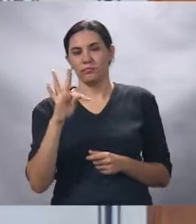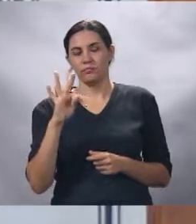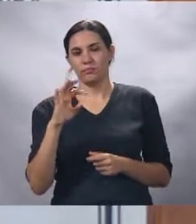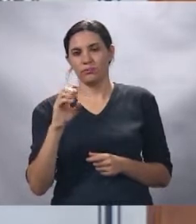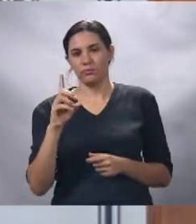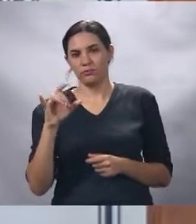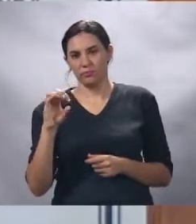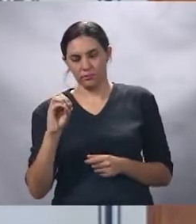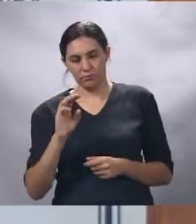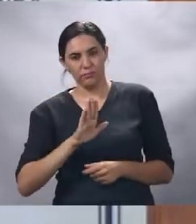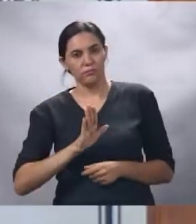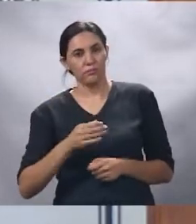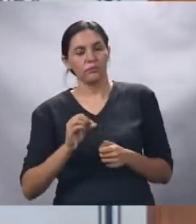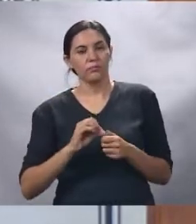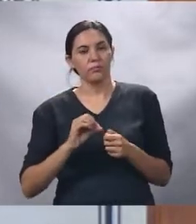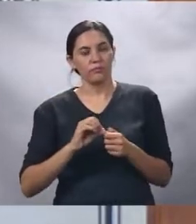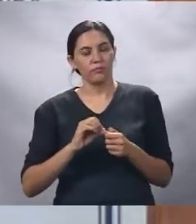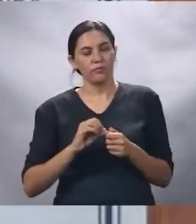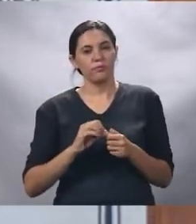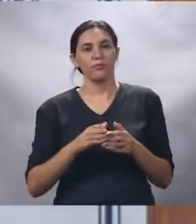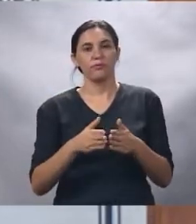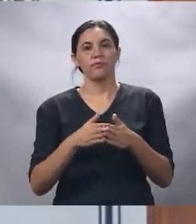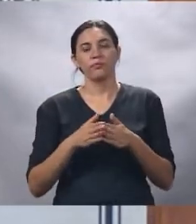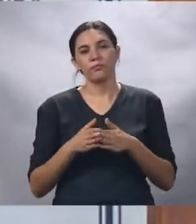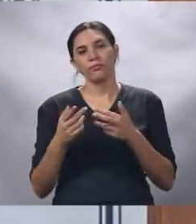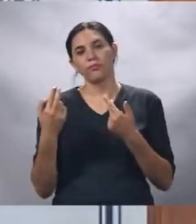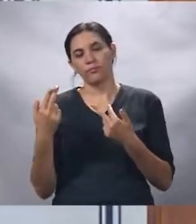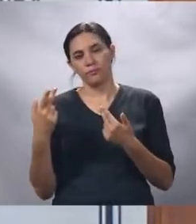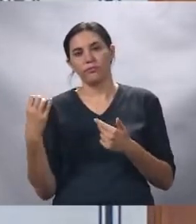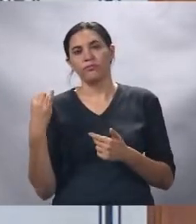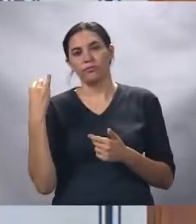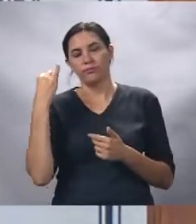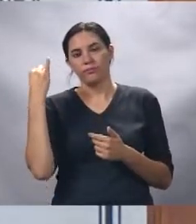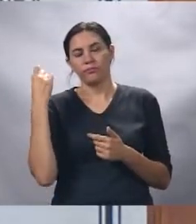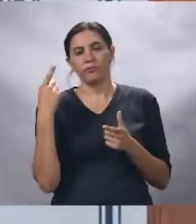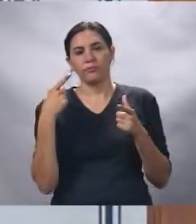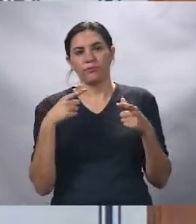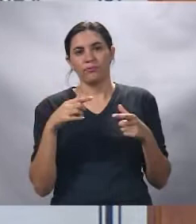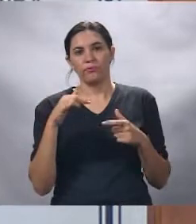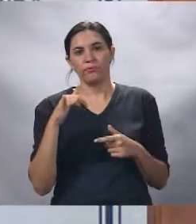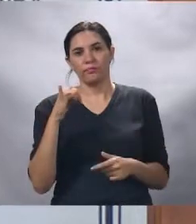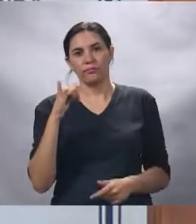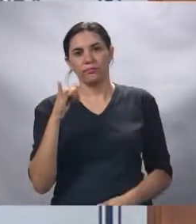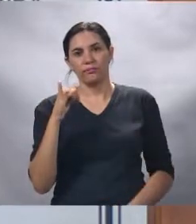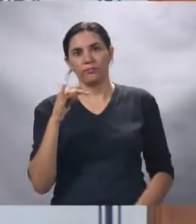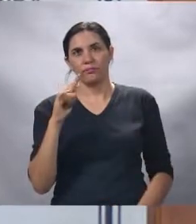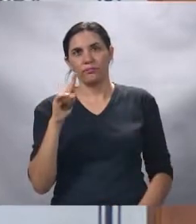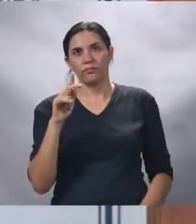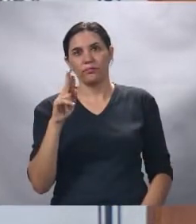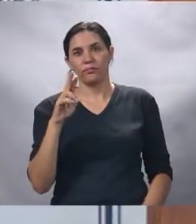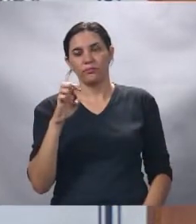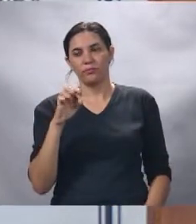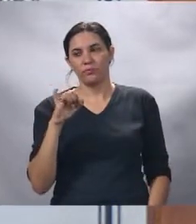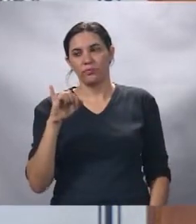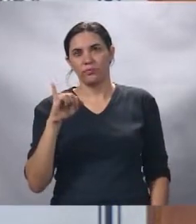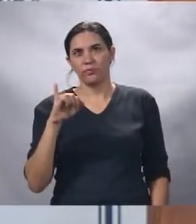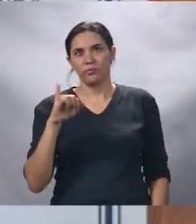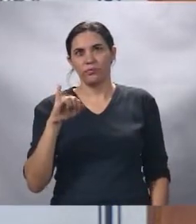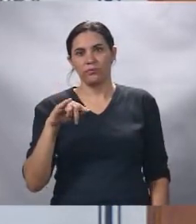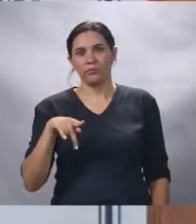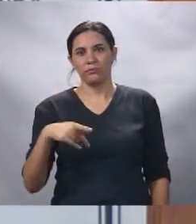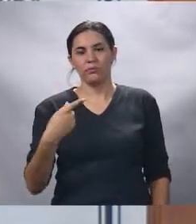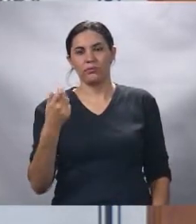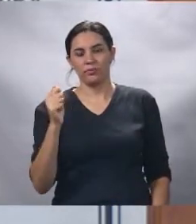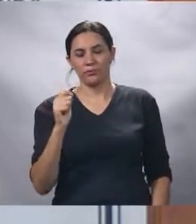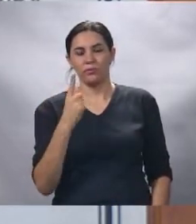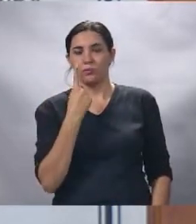pedidos, né, mas com igual importância. O bairro Figueirinha lá tem uma entrada, né? Eu costumo dizer, o ano passado eu acabei falando que parece um condomínio,